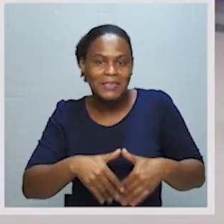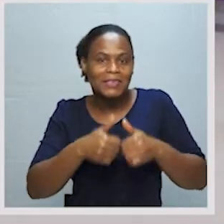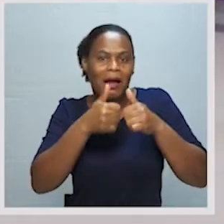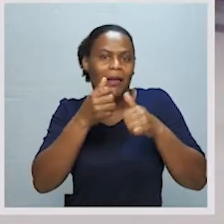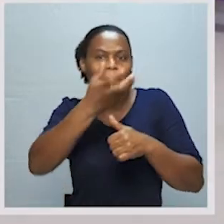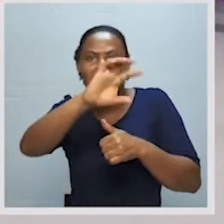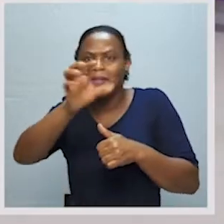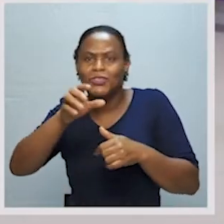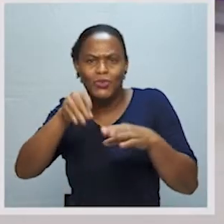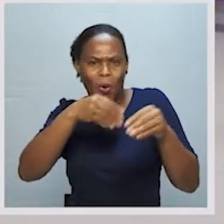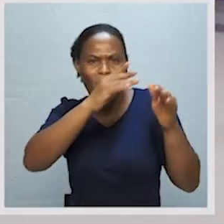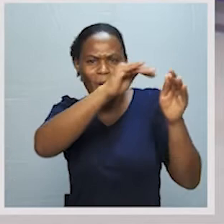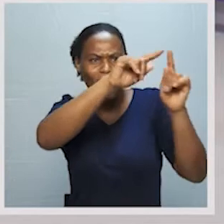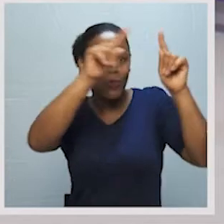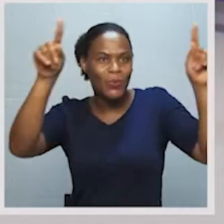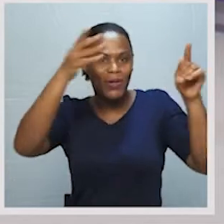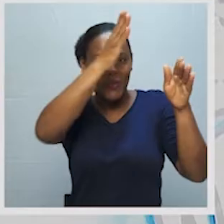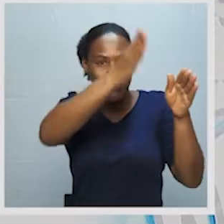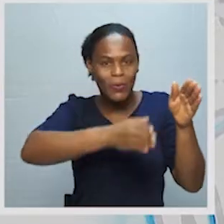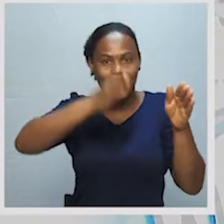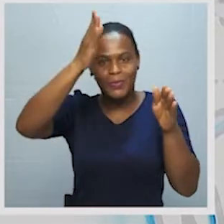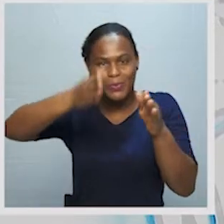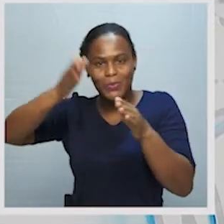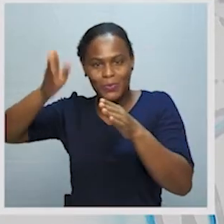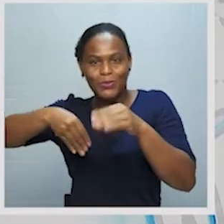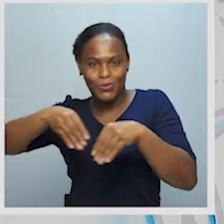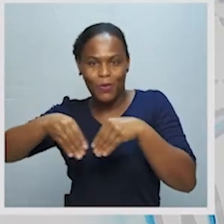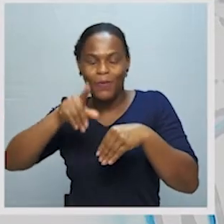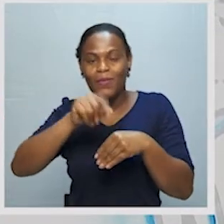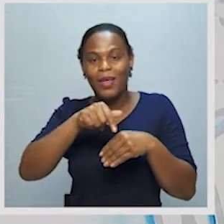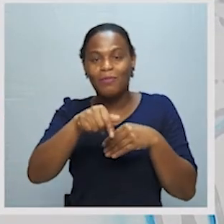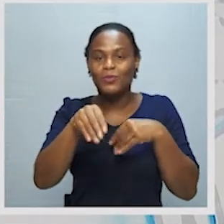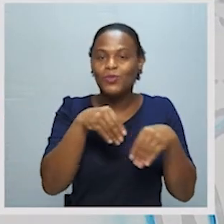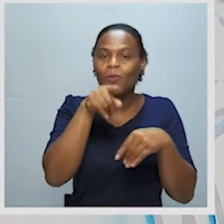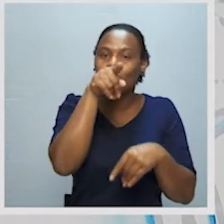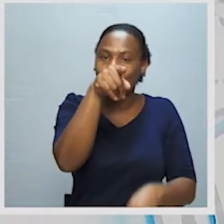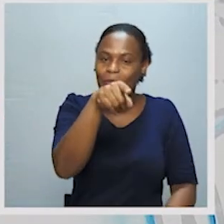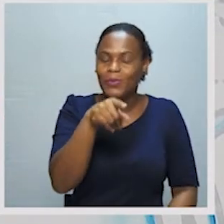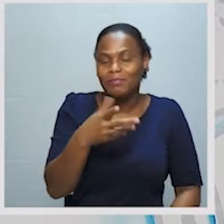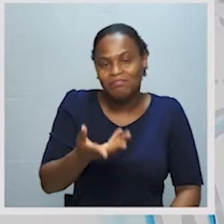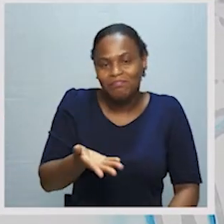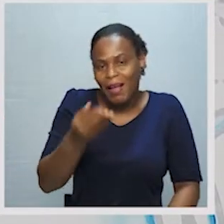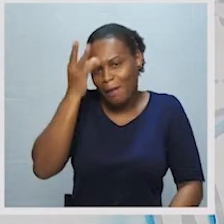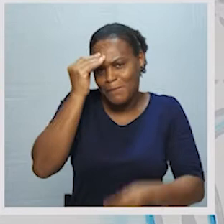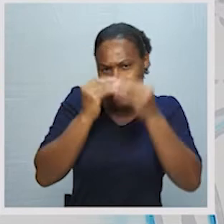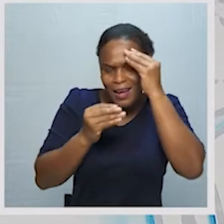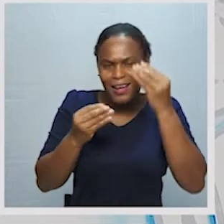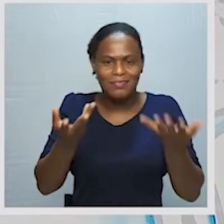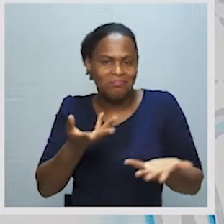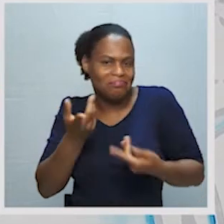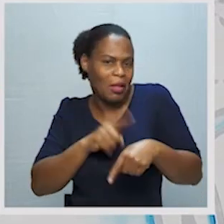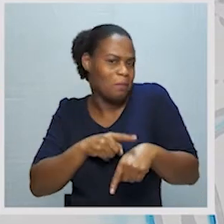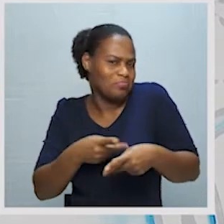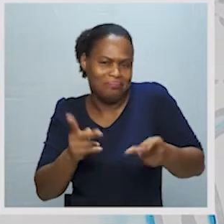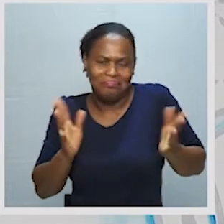cidades, países, vocês gostam de fazer e também com esse jogo vocês acabam por aprender